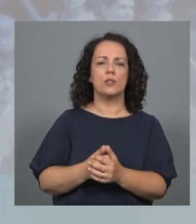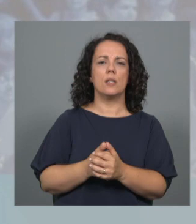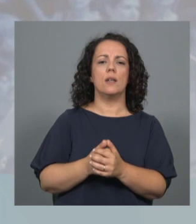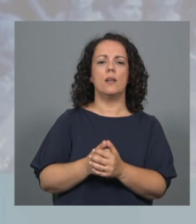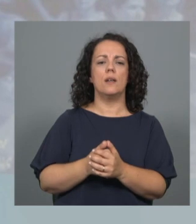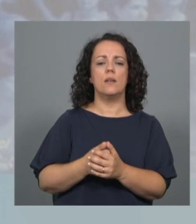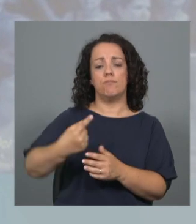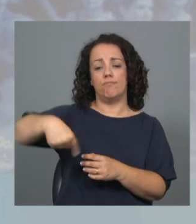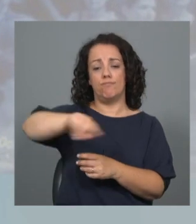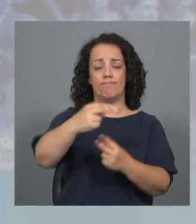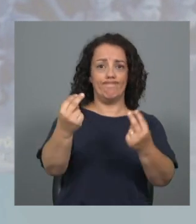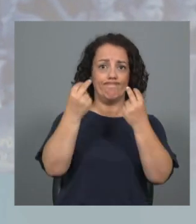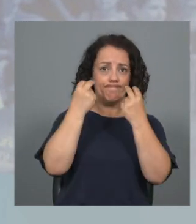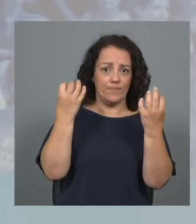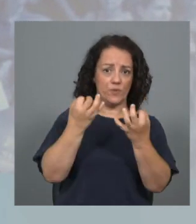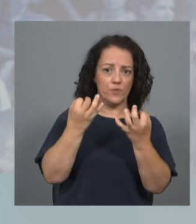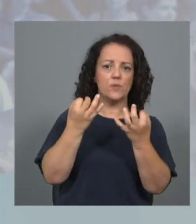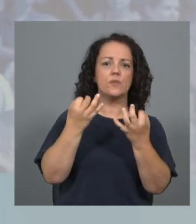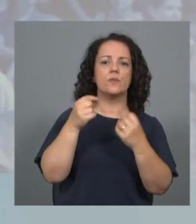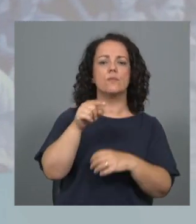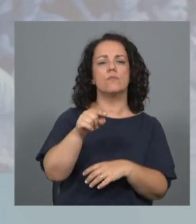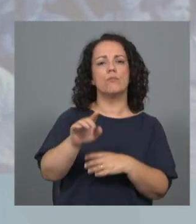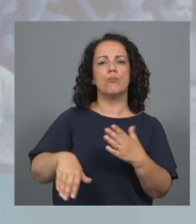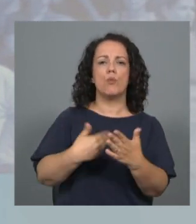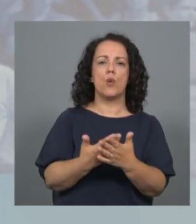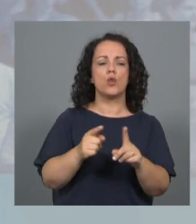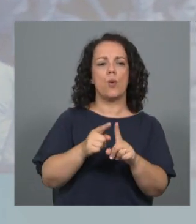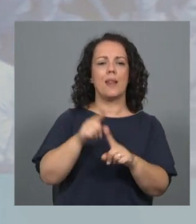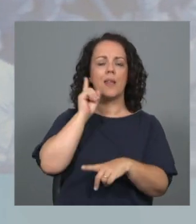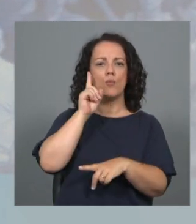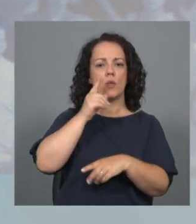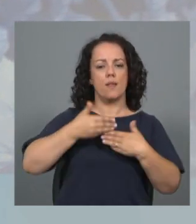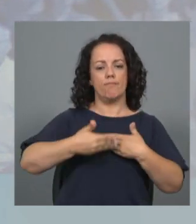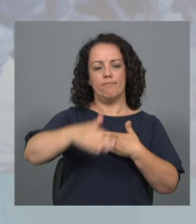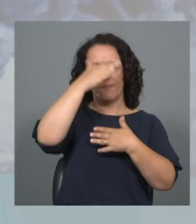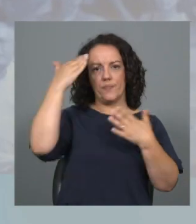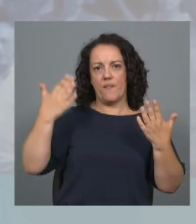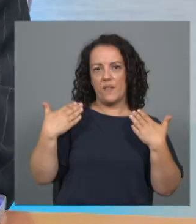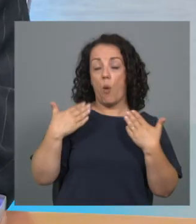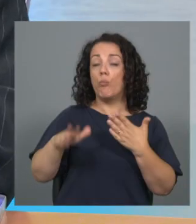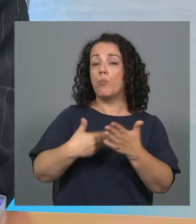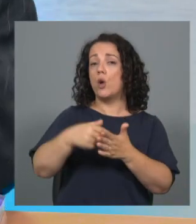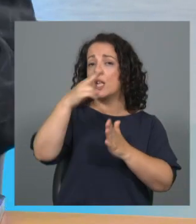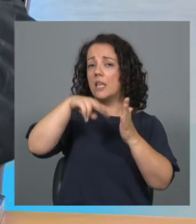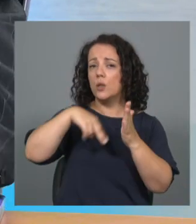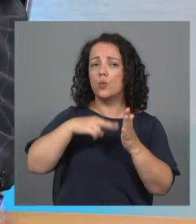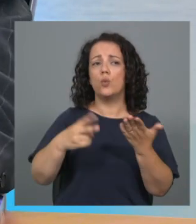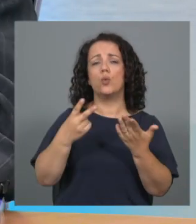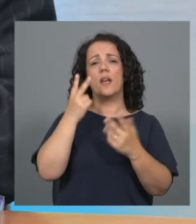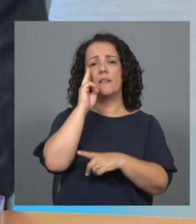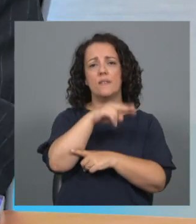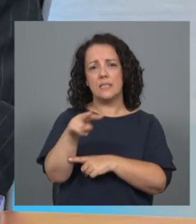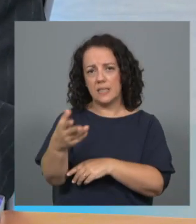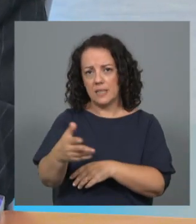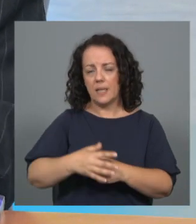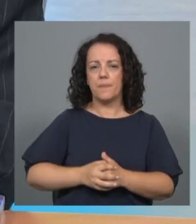nos segue e que possa ser útil para estes dias de verão. Proposta de leitura, proposta de visita. Ora,